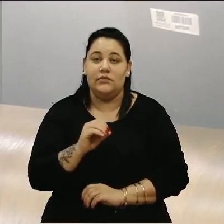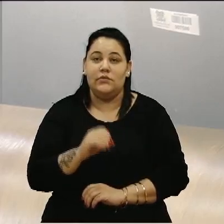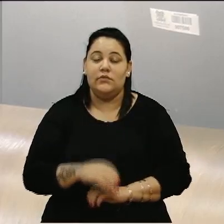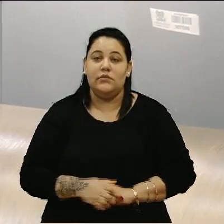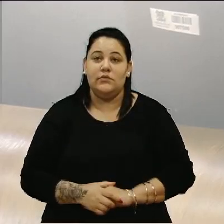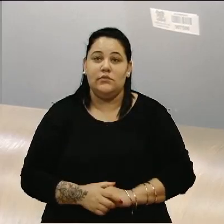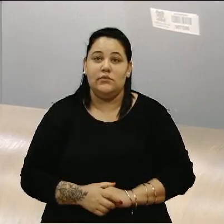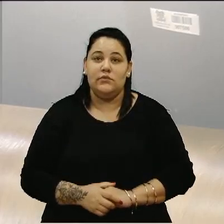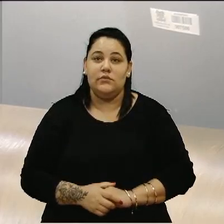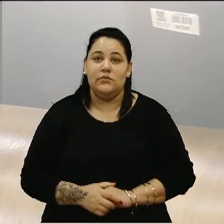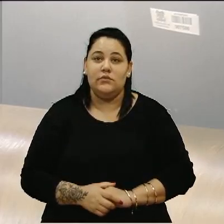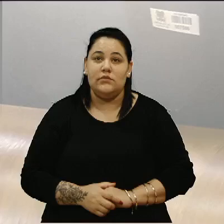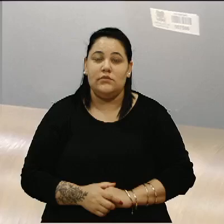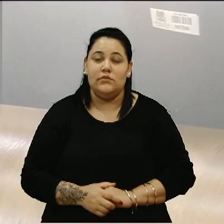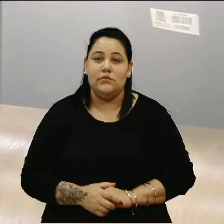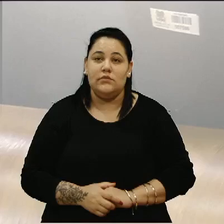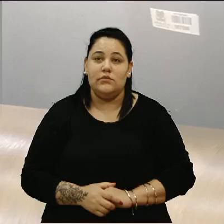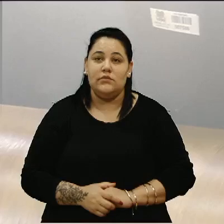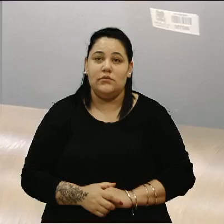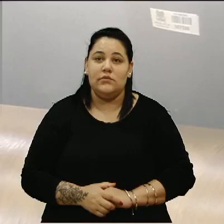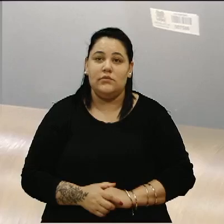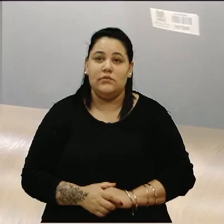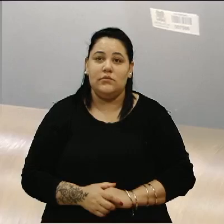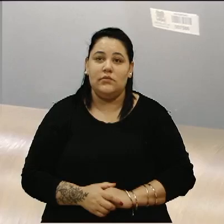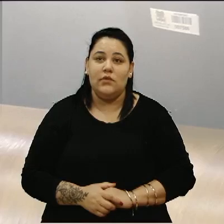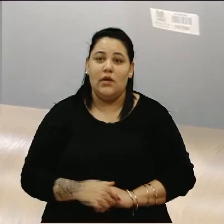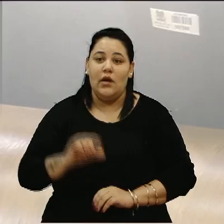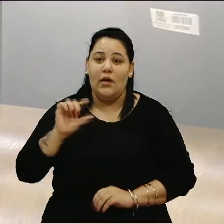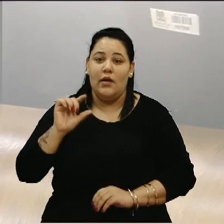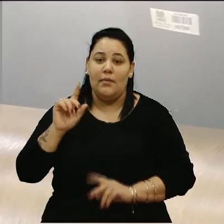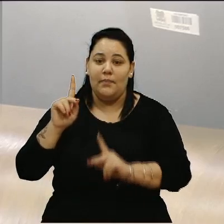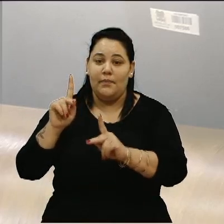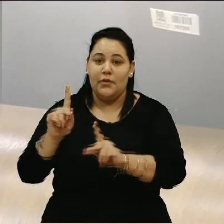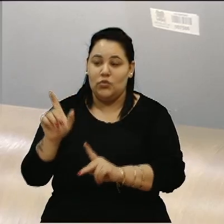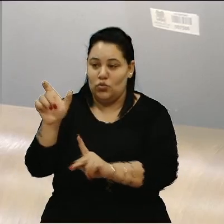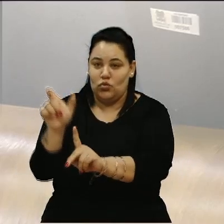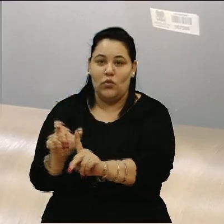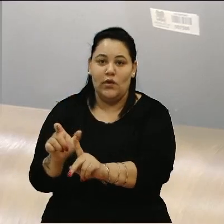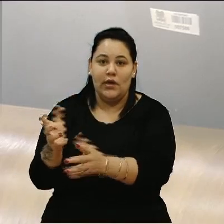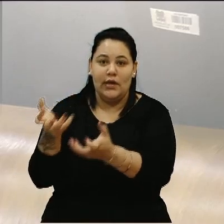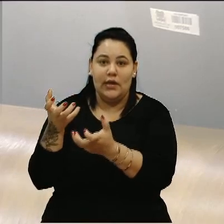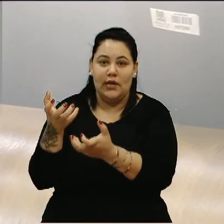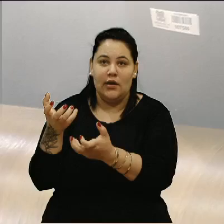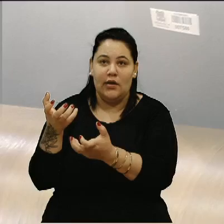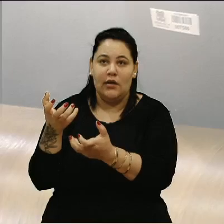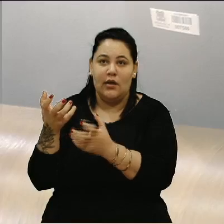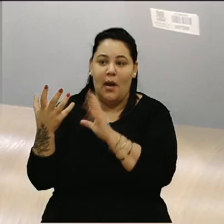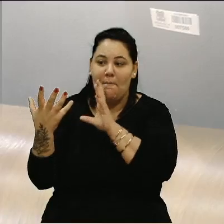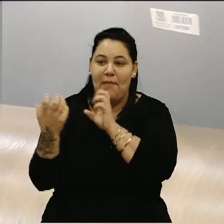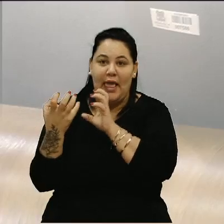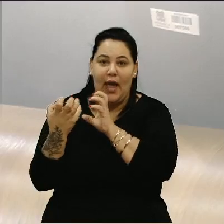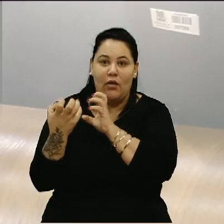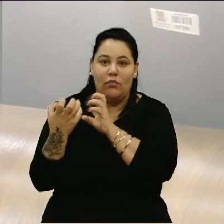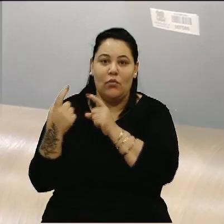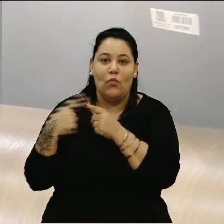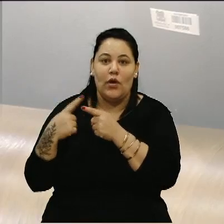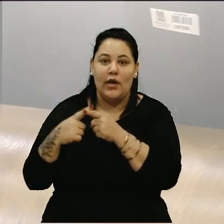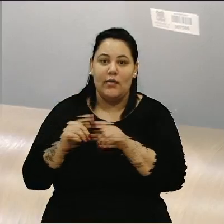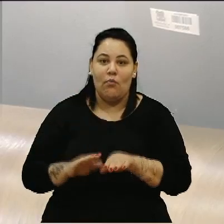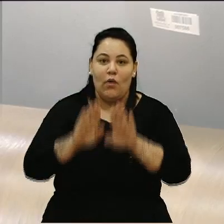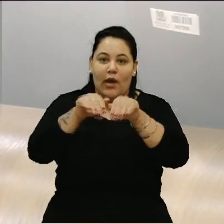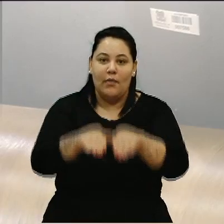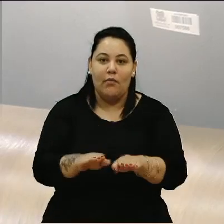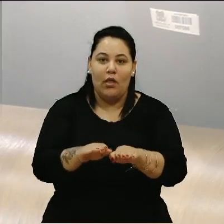o cidadão por pouco não me avançou sobre a situação de um quebra-molas na frente de uma